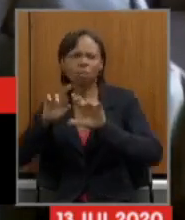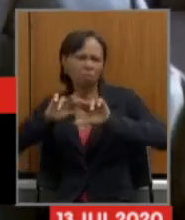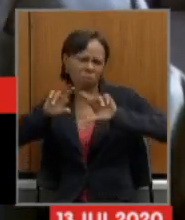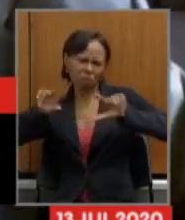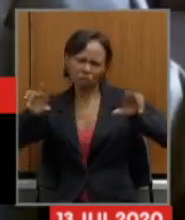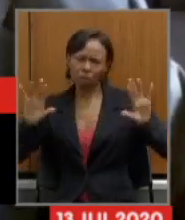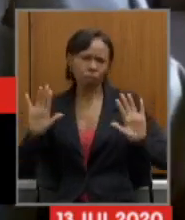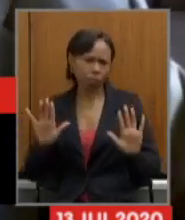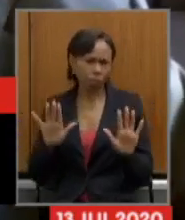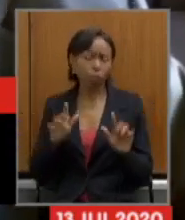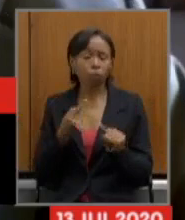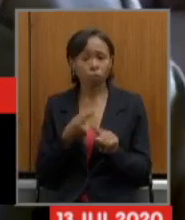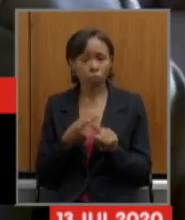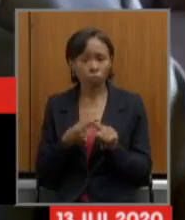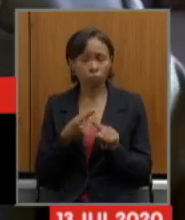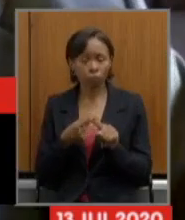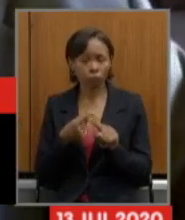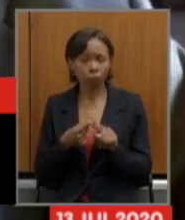porque